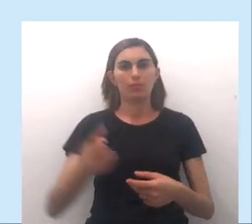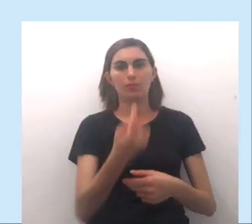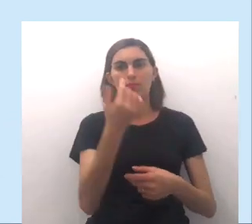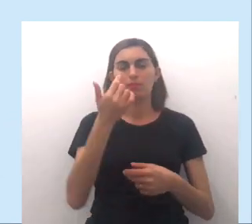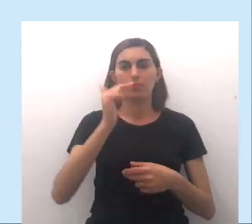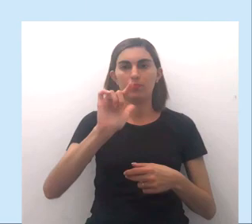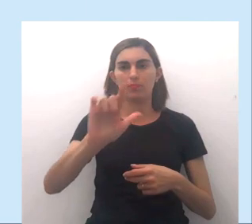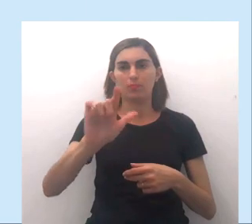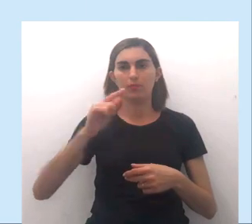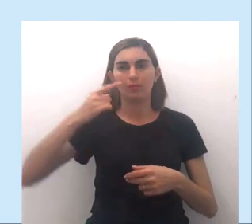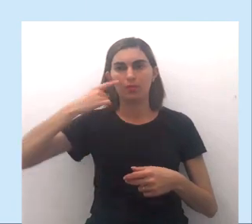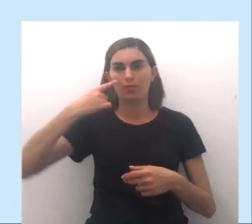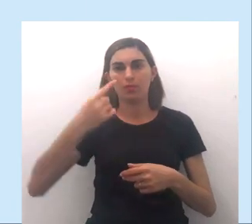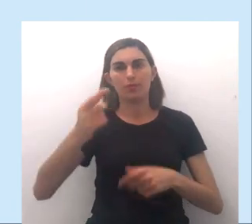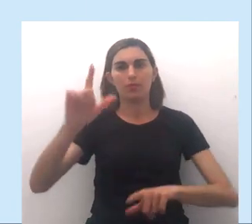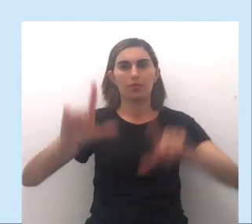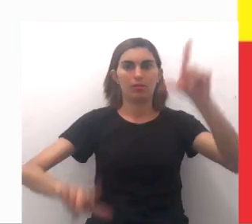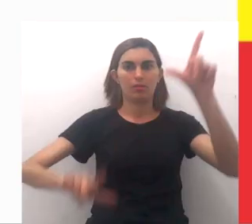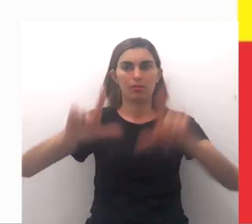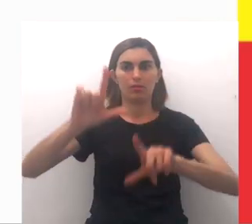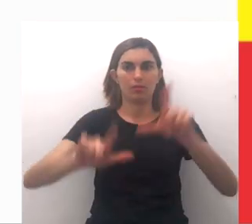Veja aí na tela de vocês.